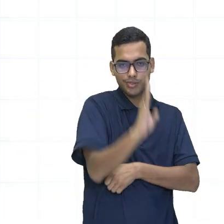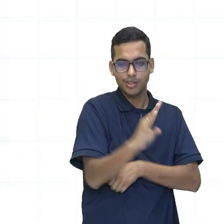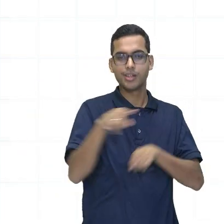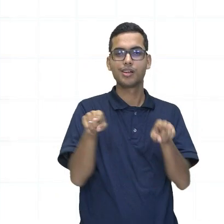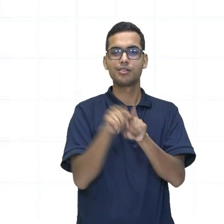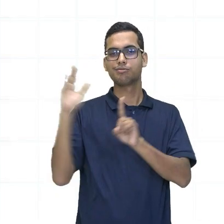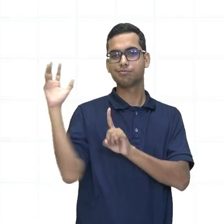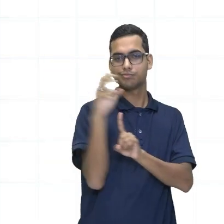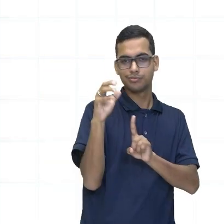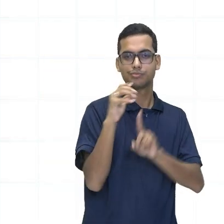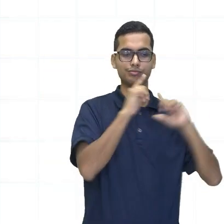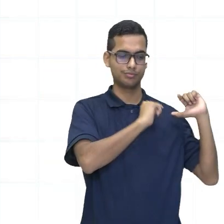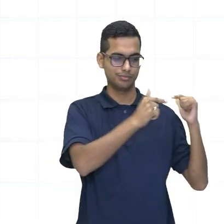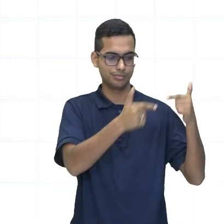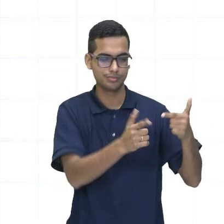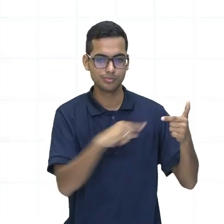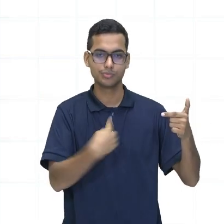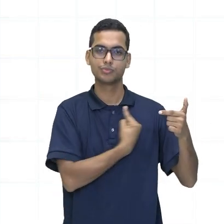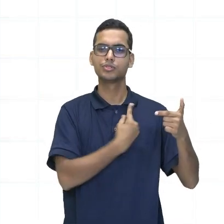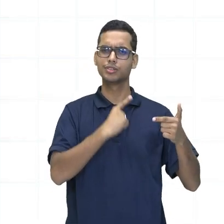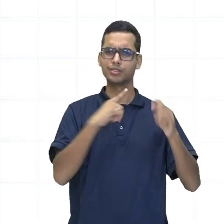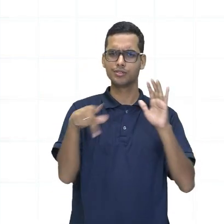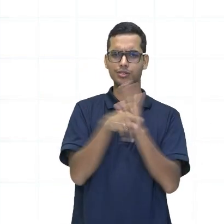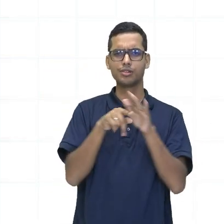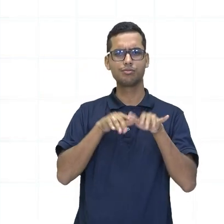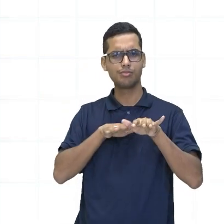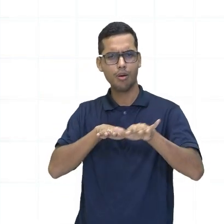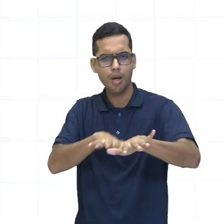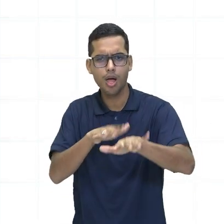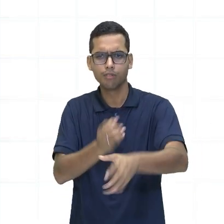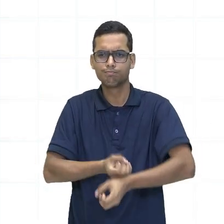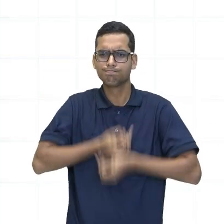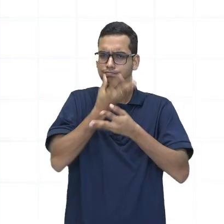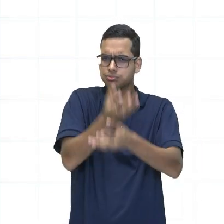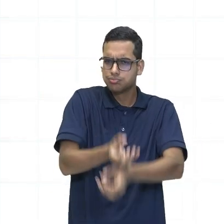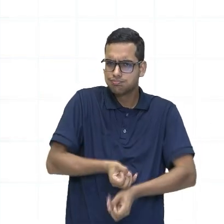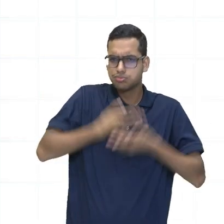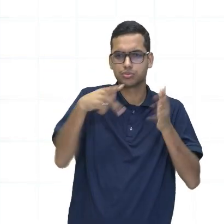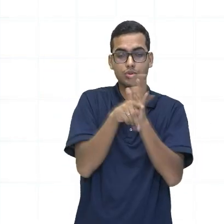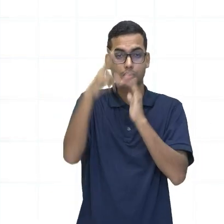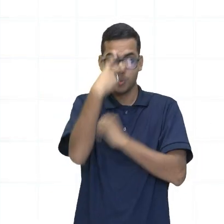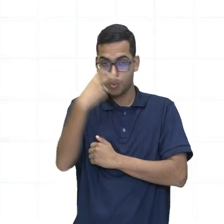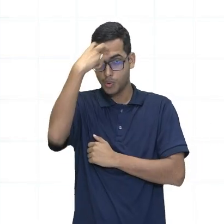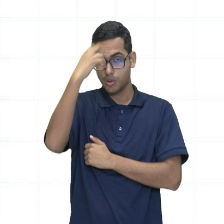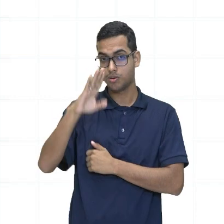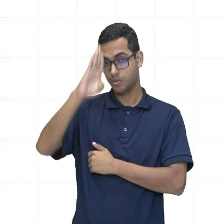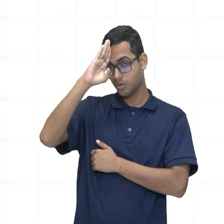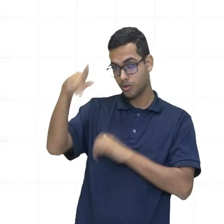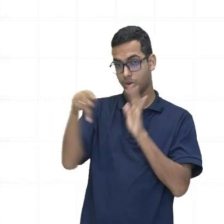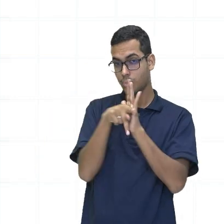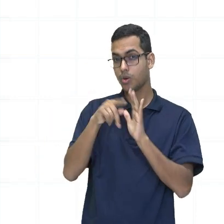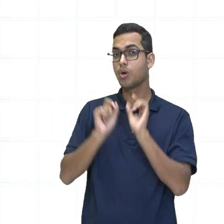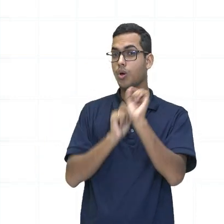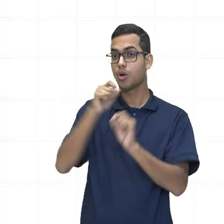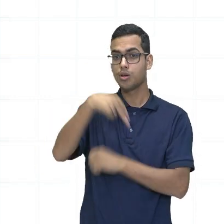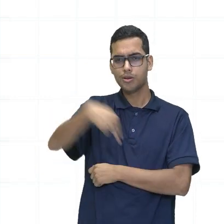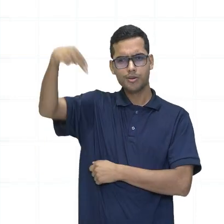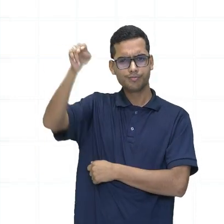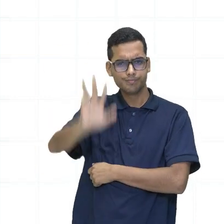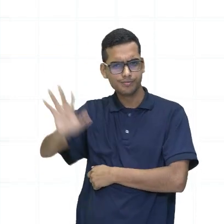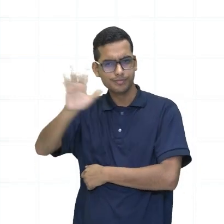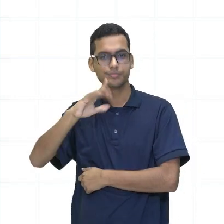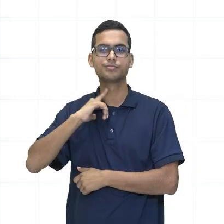temos essas manifestações, principalmente lá no Nordeste, né, que descendem desse